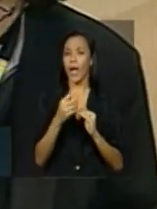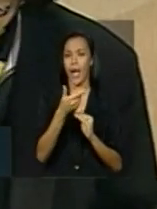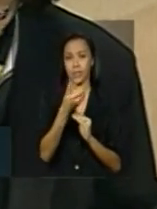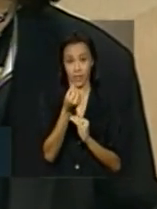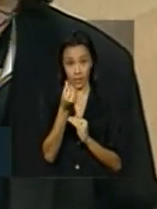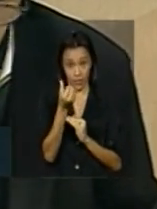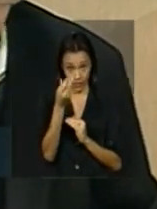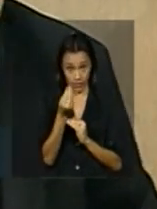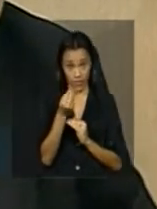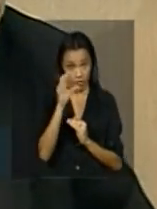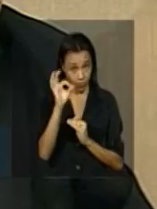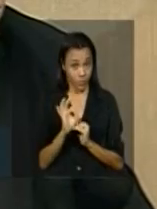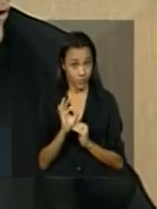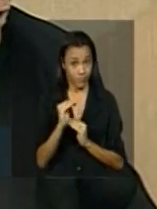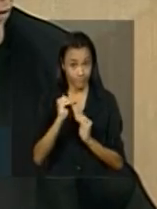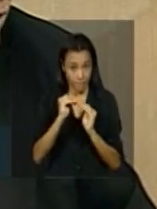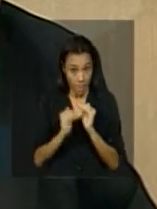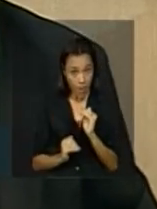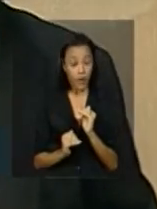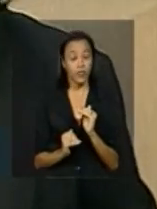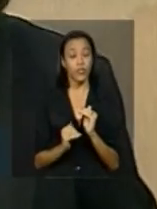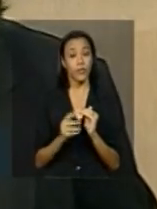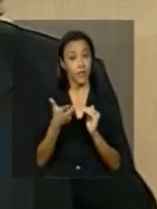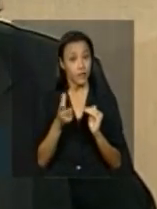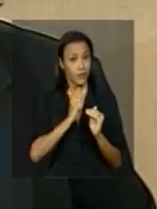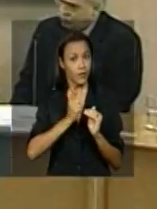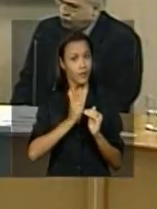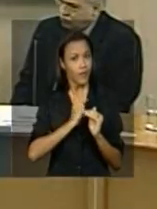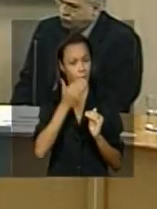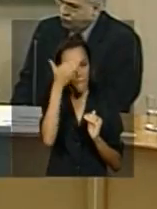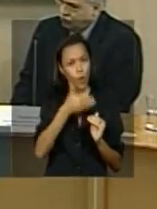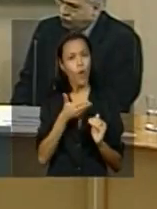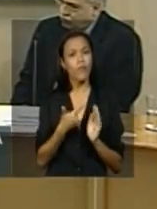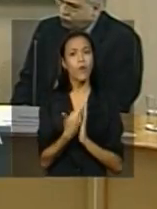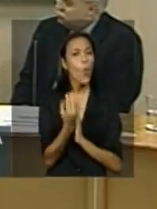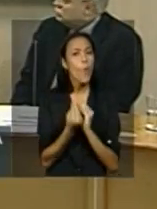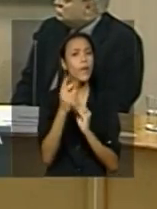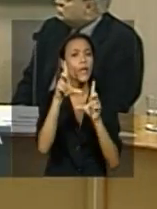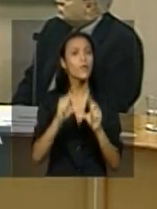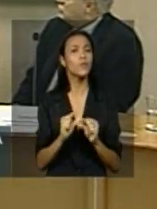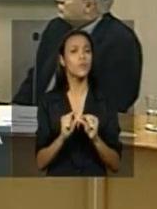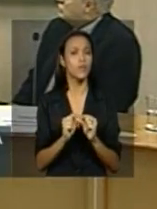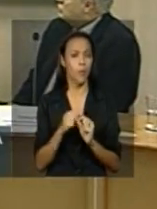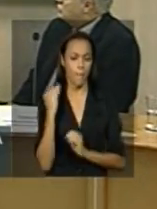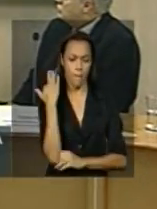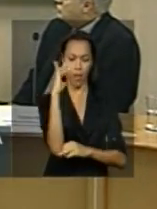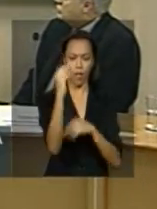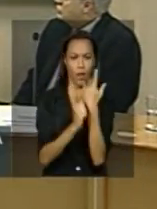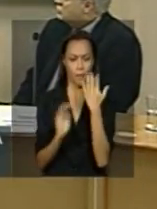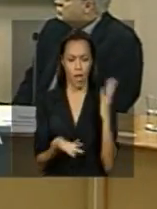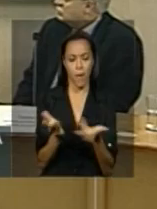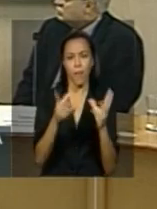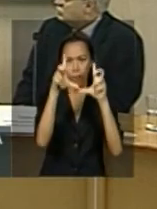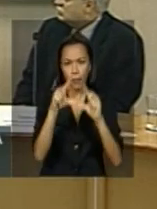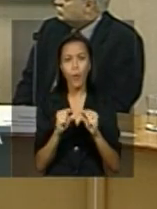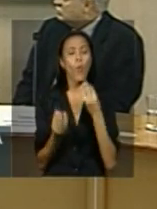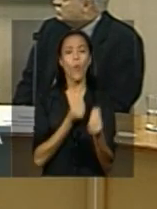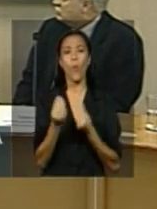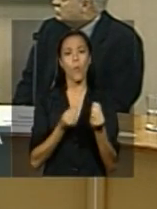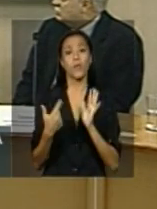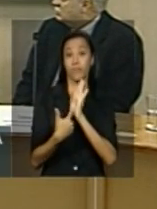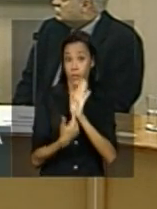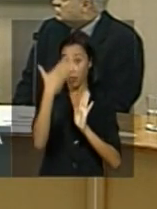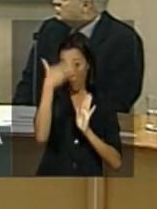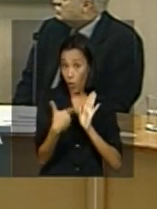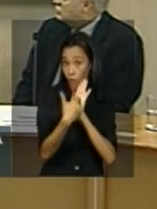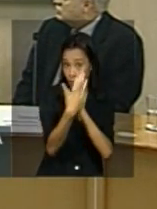% da média de desmatamento do período 2007 200009 ou seja ele tem que ter comprovando que ele reduziu o desmatamento e ele tem que est com desmatamento 2 de